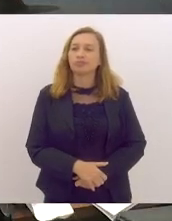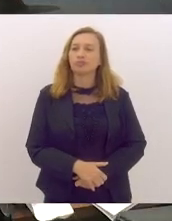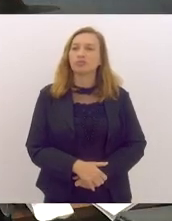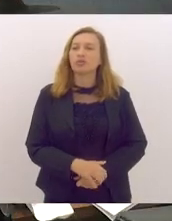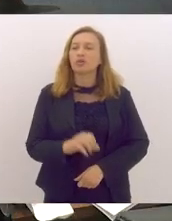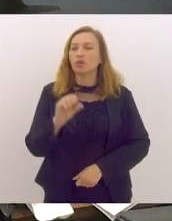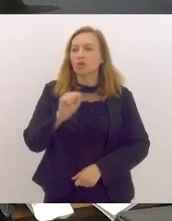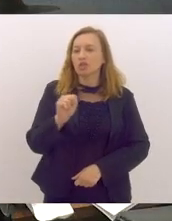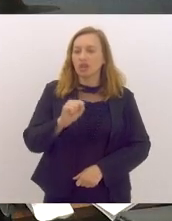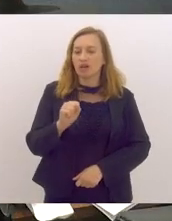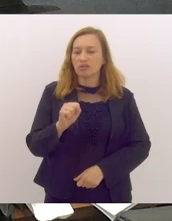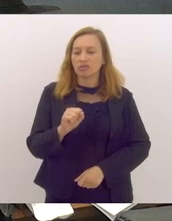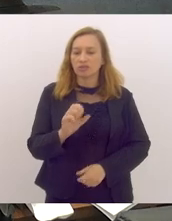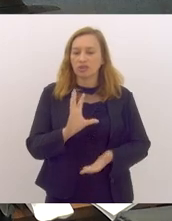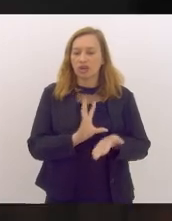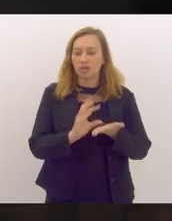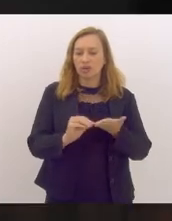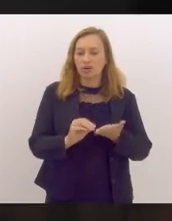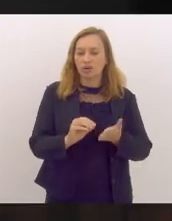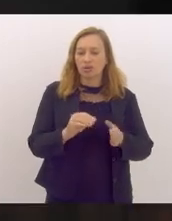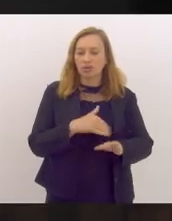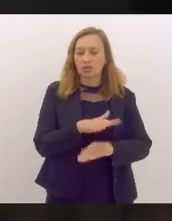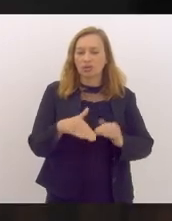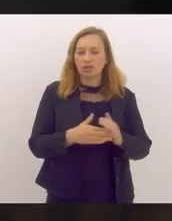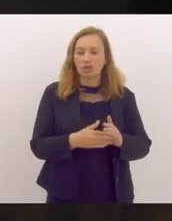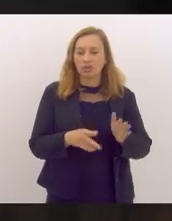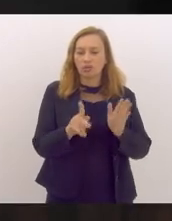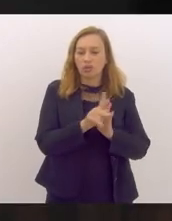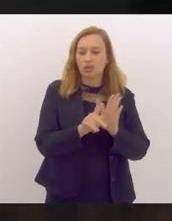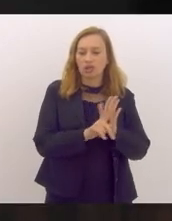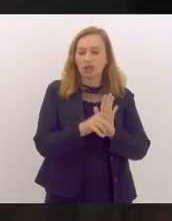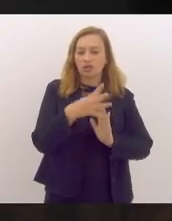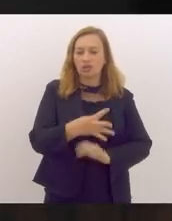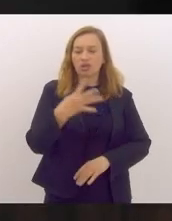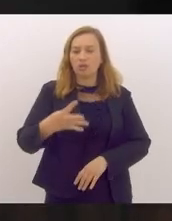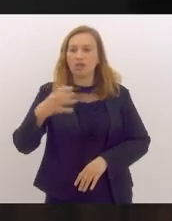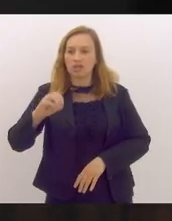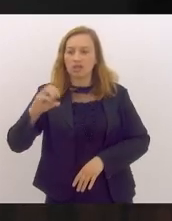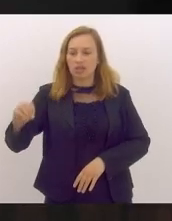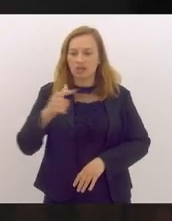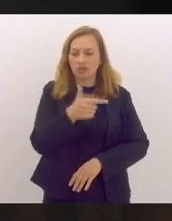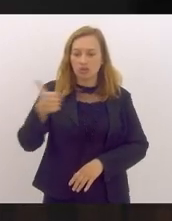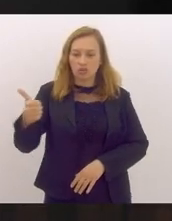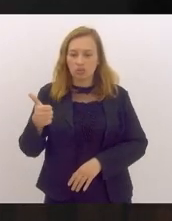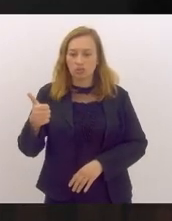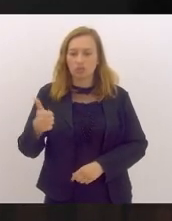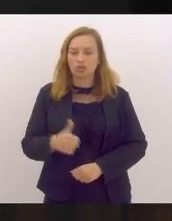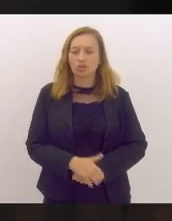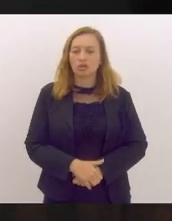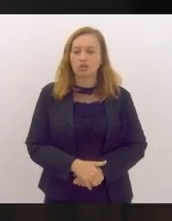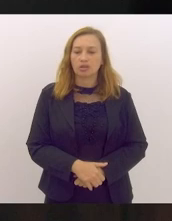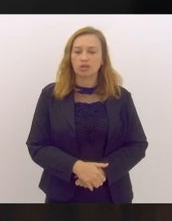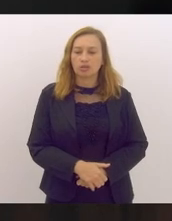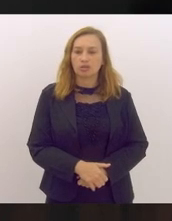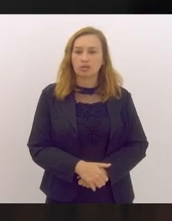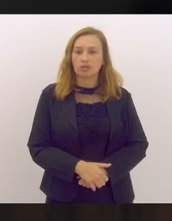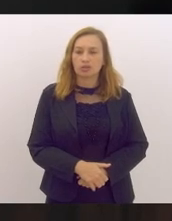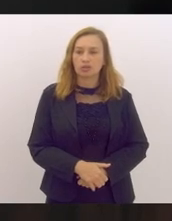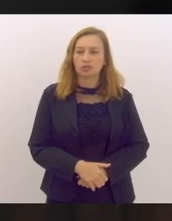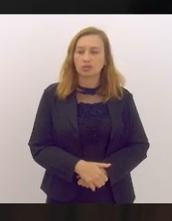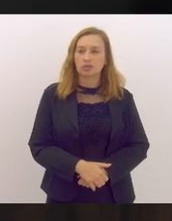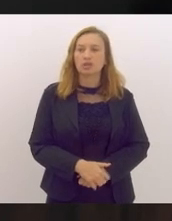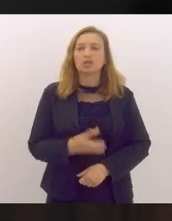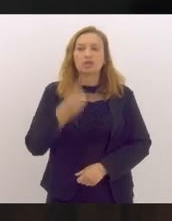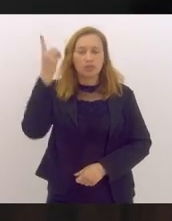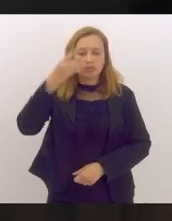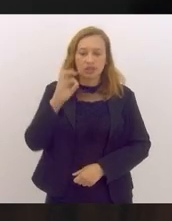Oitavo da pauta. Veto total aposto ao projeto de lei 4400 de 21, A de 21. De autoria da